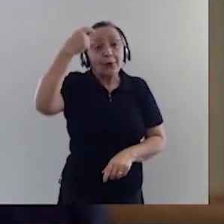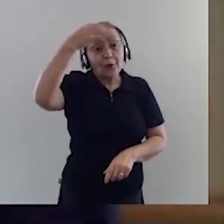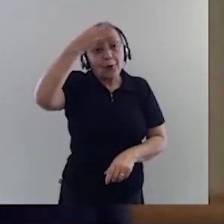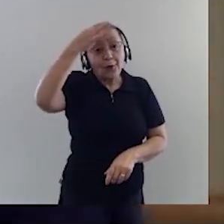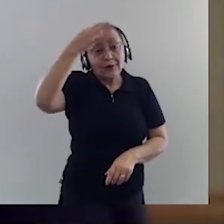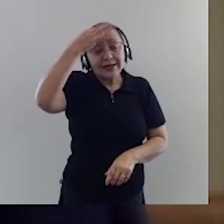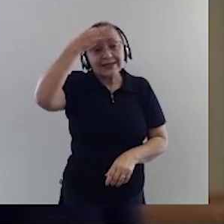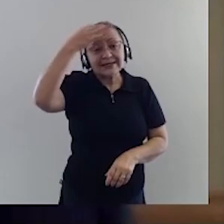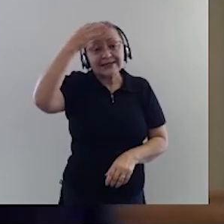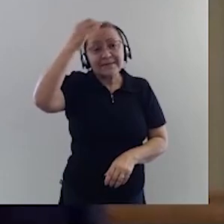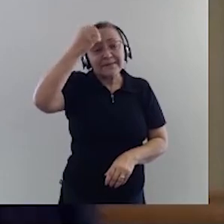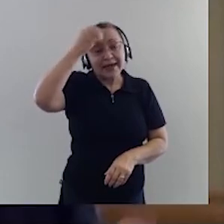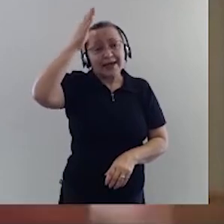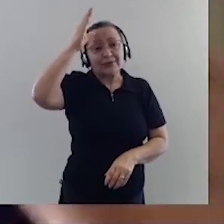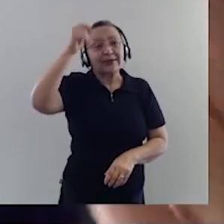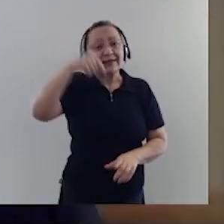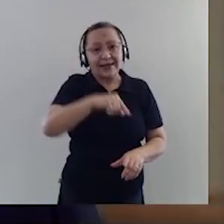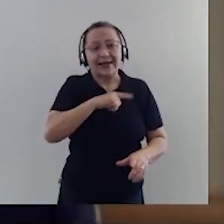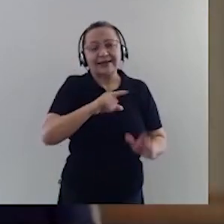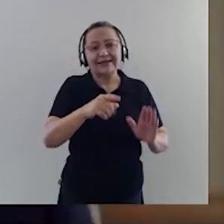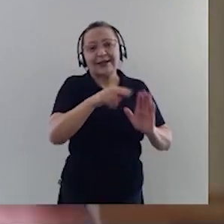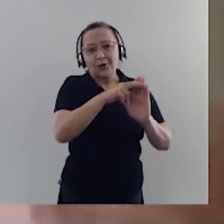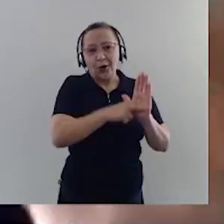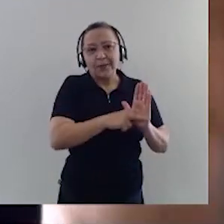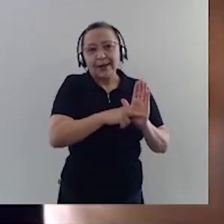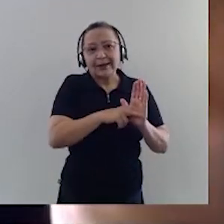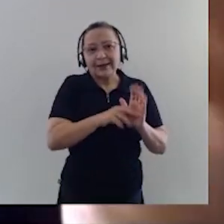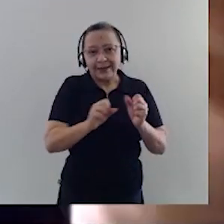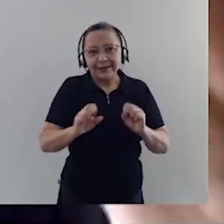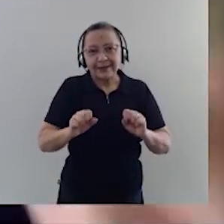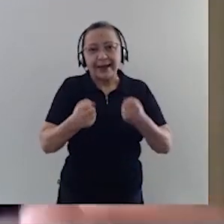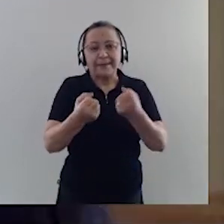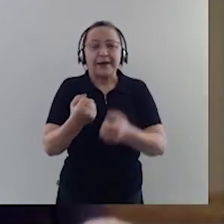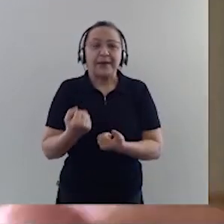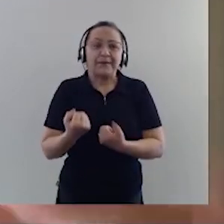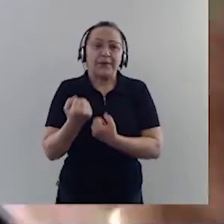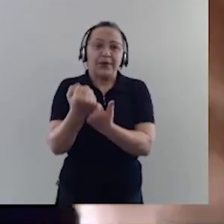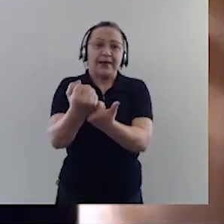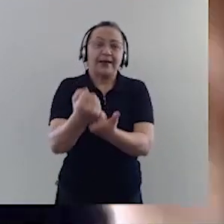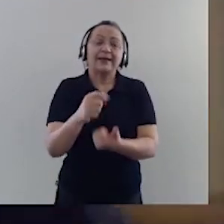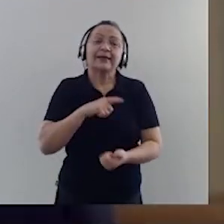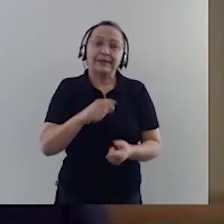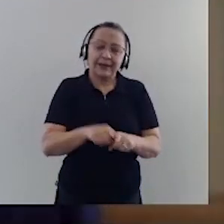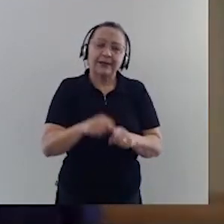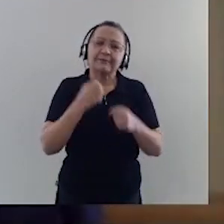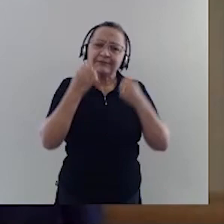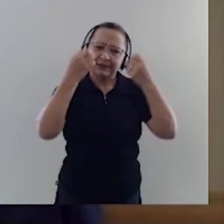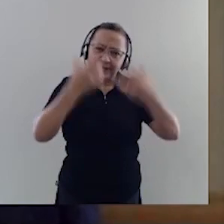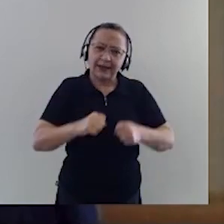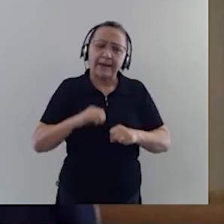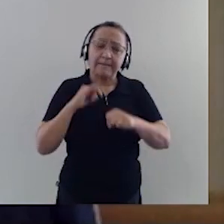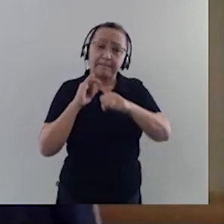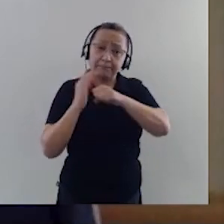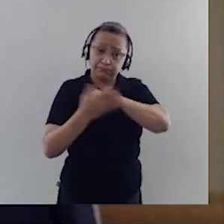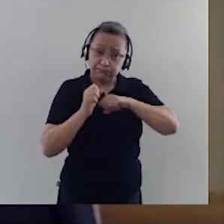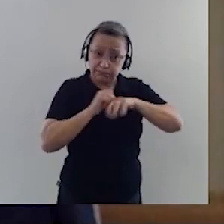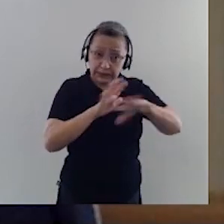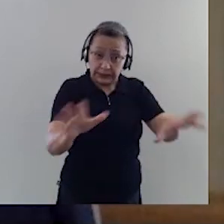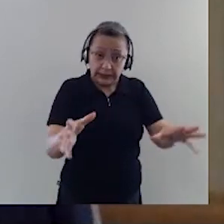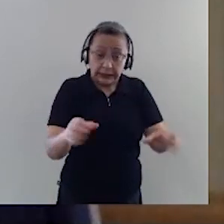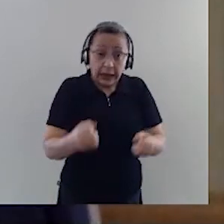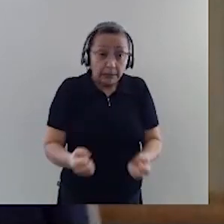tem esse instrumental. Eu quero lhe agradecer, lhe dizer que a pandemia nos traz muitas dificuldades, mas também nos